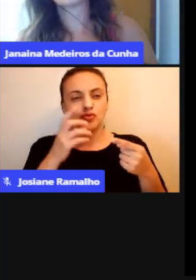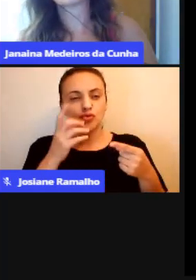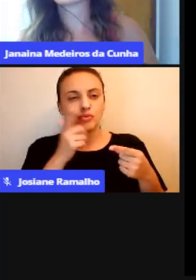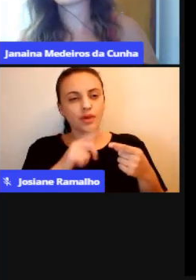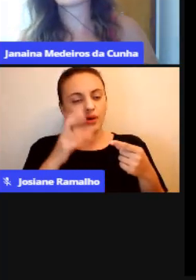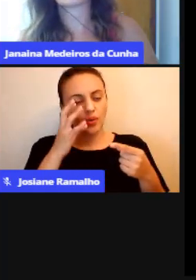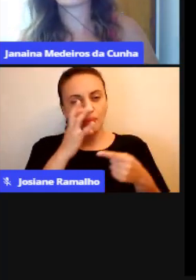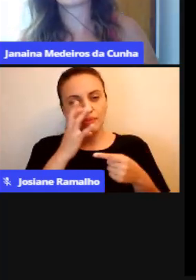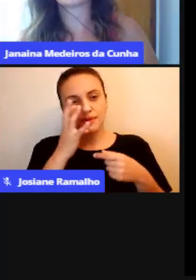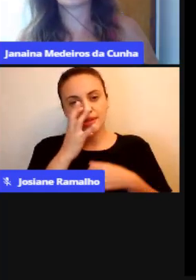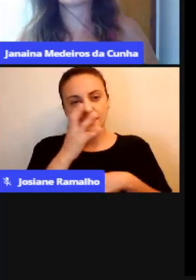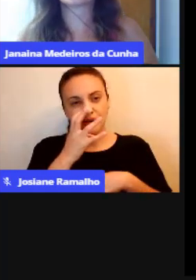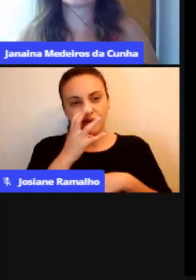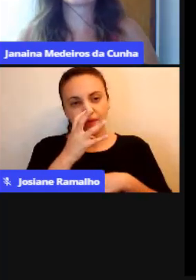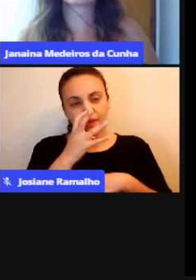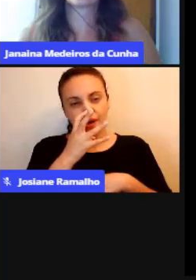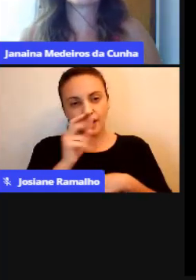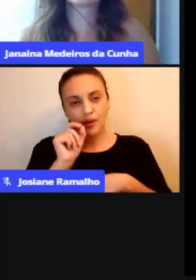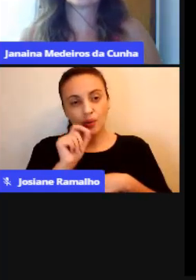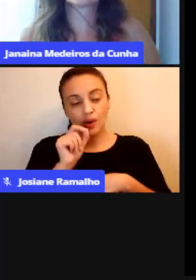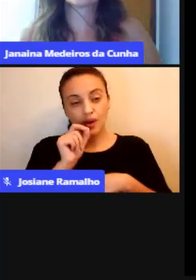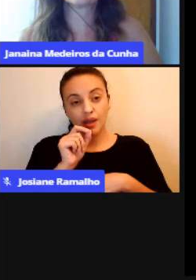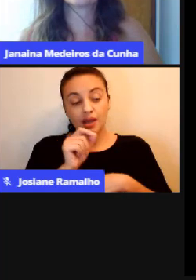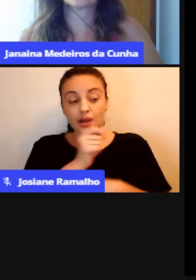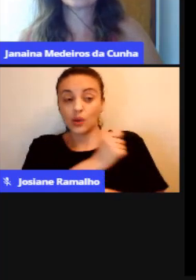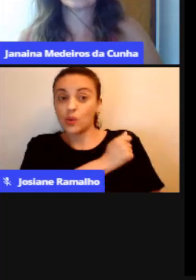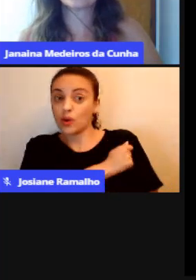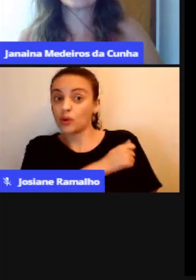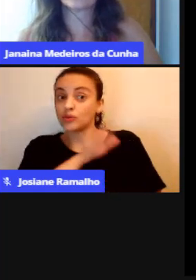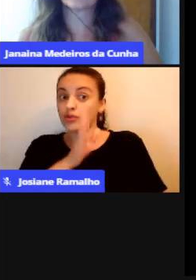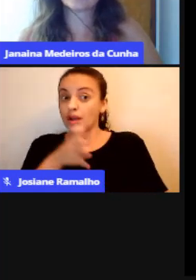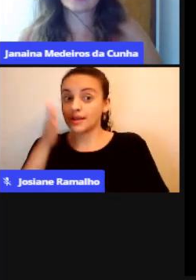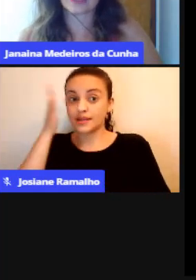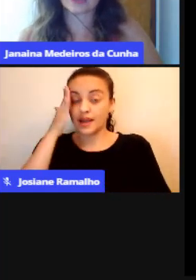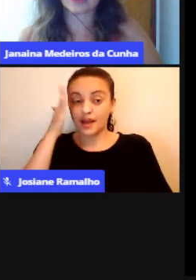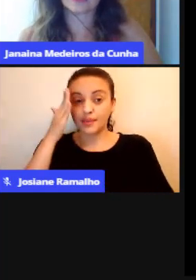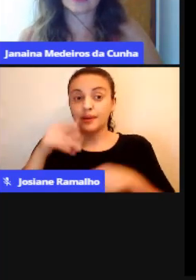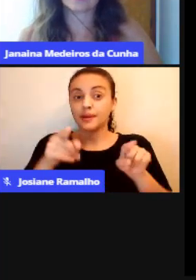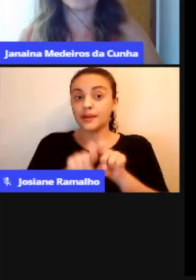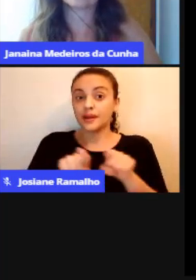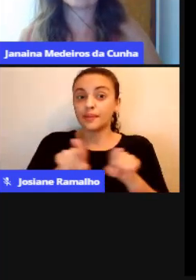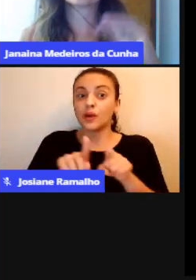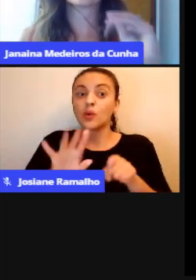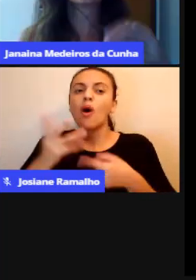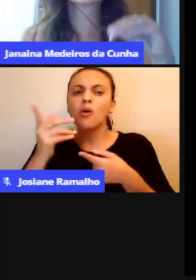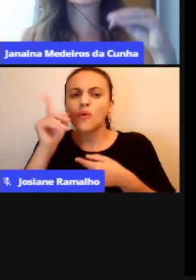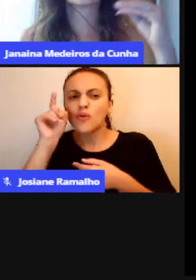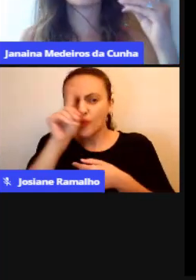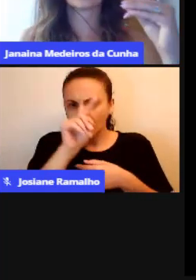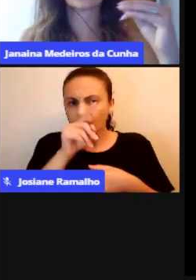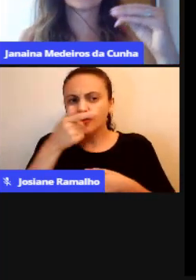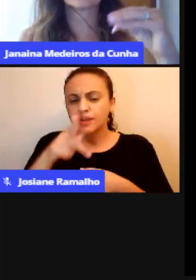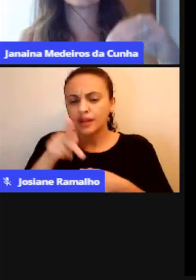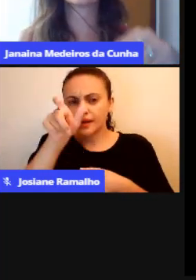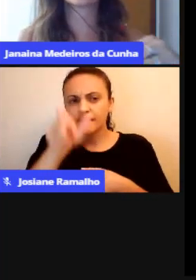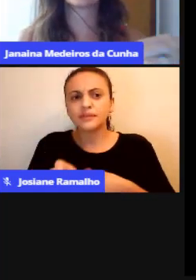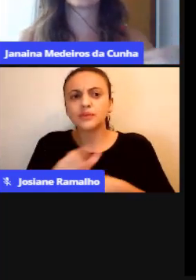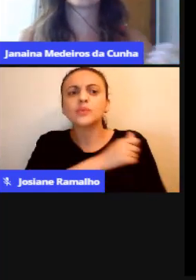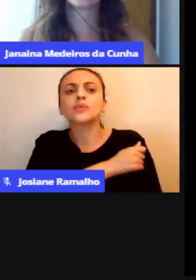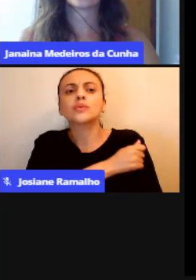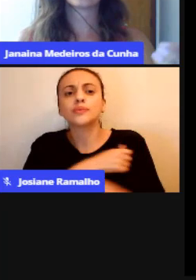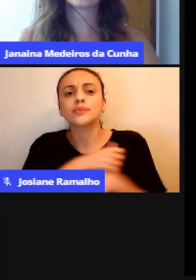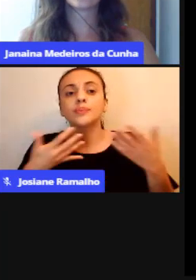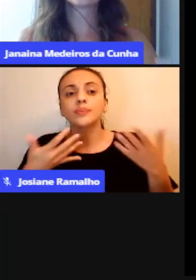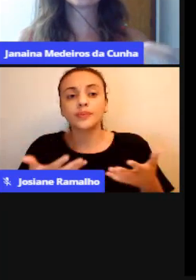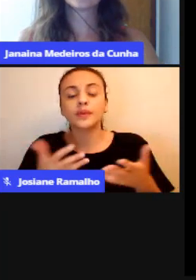tanto o que o aluno já sabe, quanto a sua dificuldade de aprendizagem, né? Então, sempre a gente tem que levar em consideração que ela